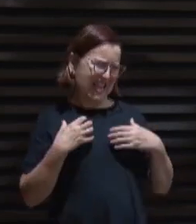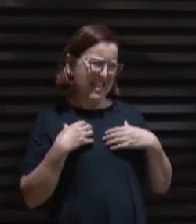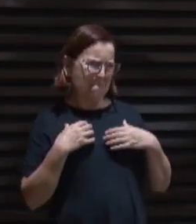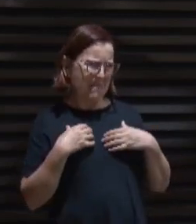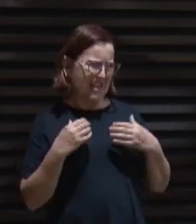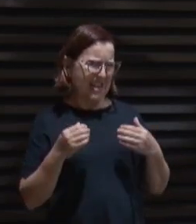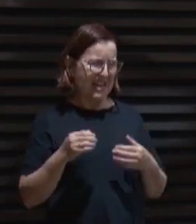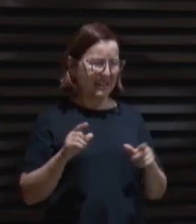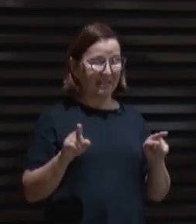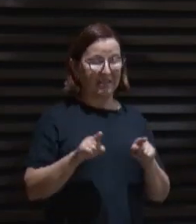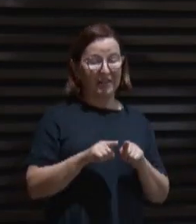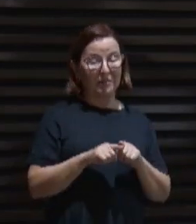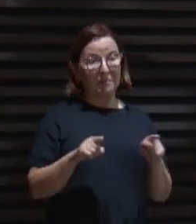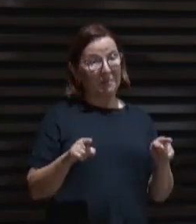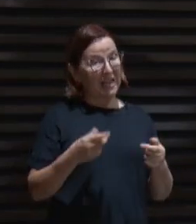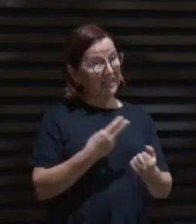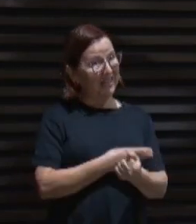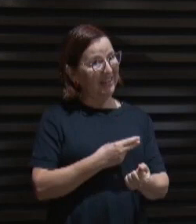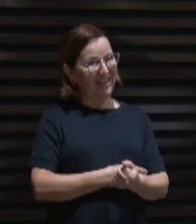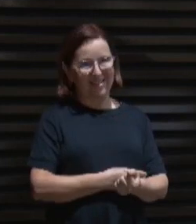elo perdido?